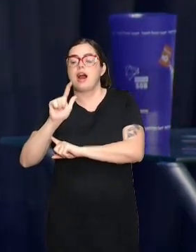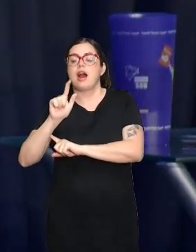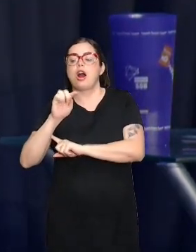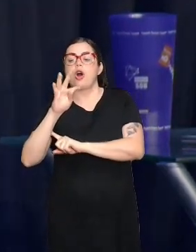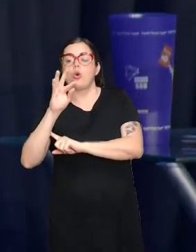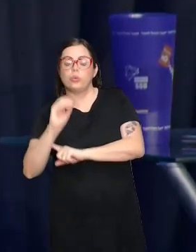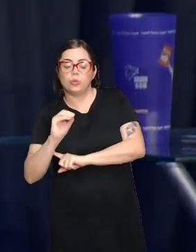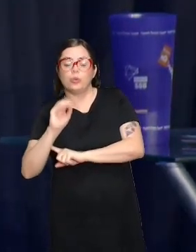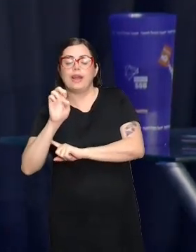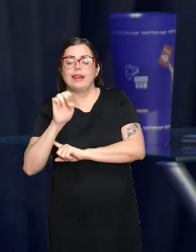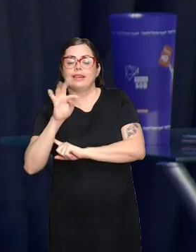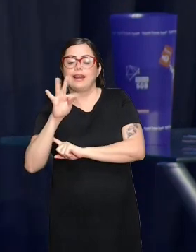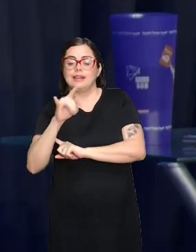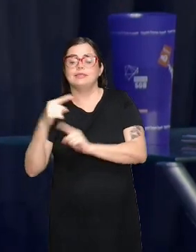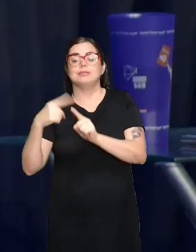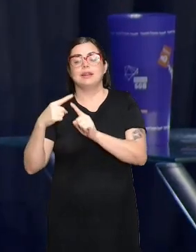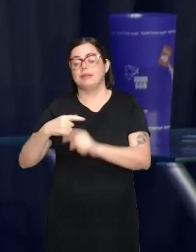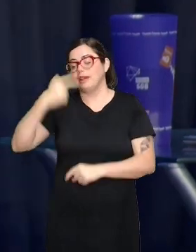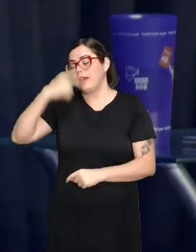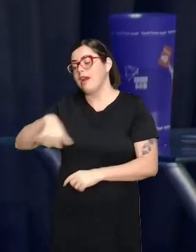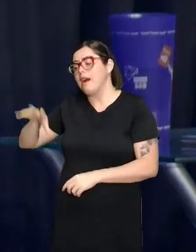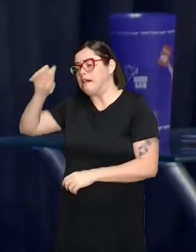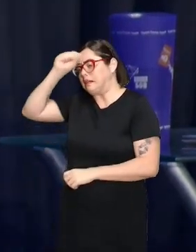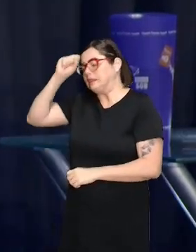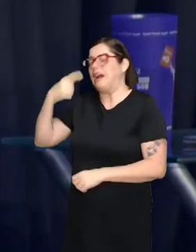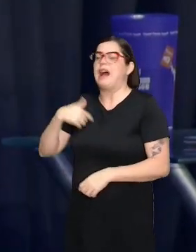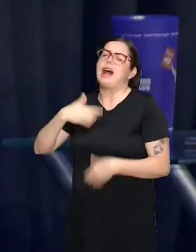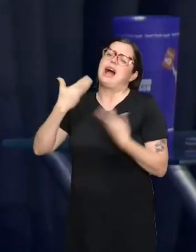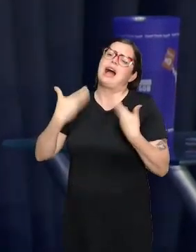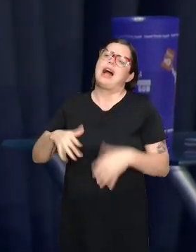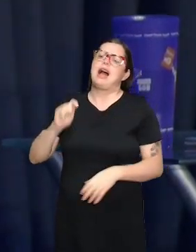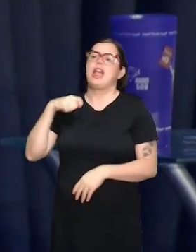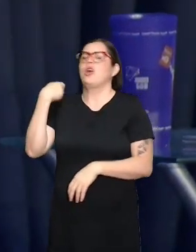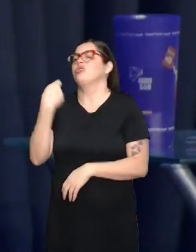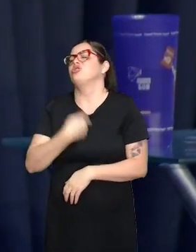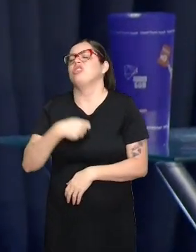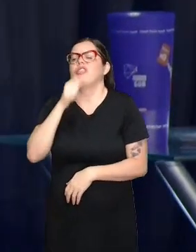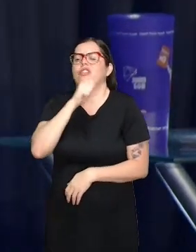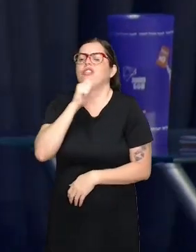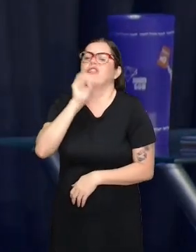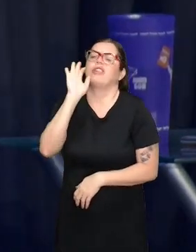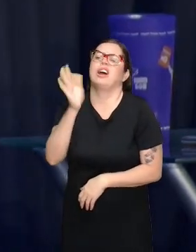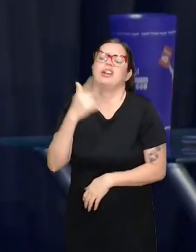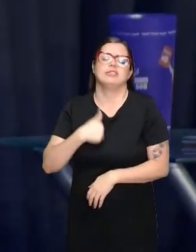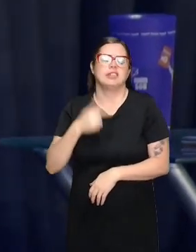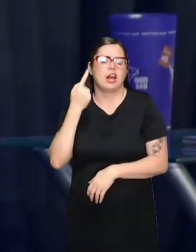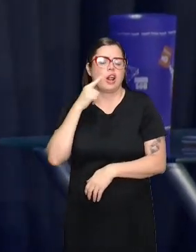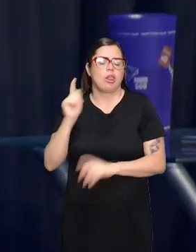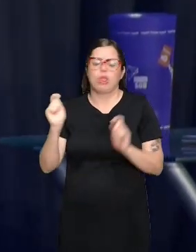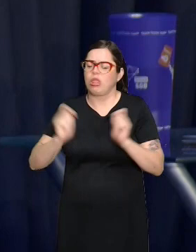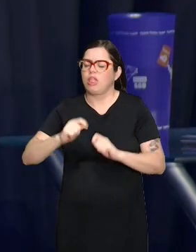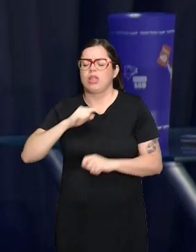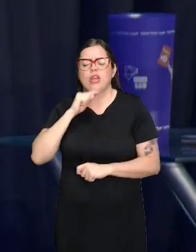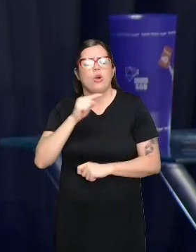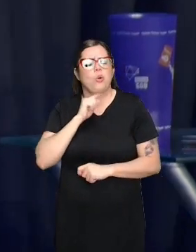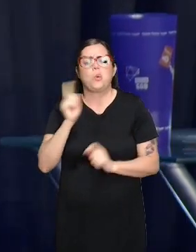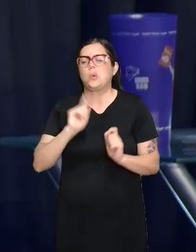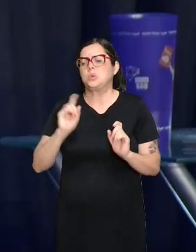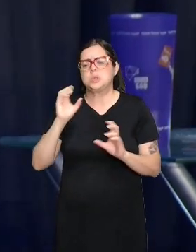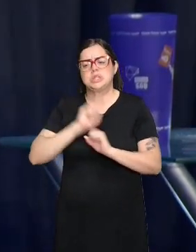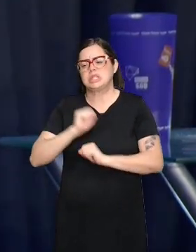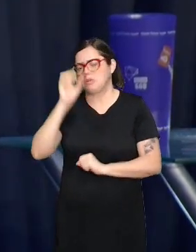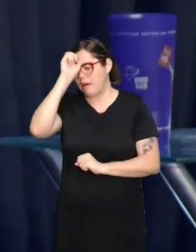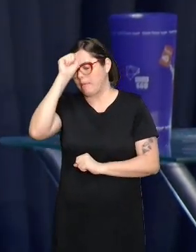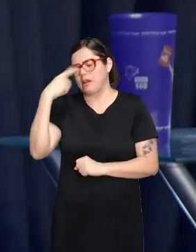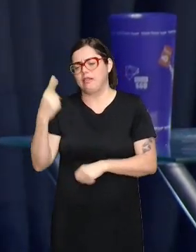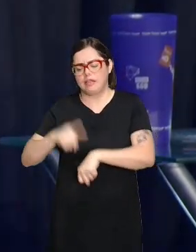aprender. Quando eu me coloco muito velho, ou sem condições, ou sem capacidade, eu já estou me autonegando, né? Então, assim, não é nem